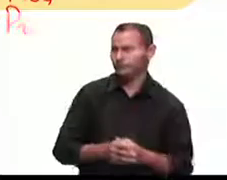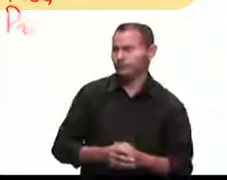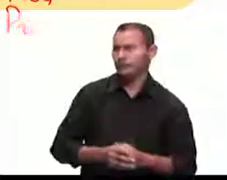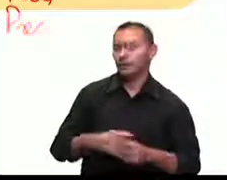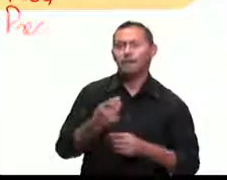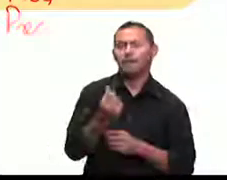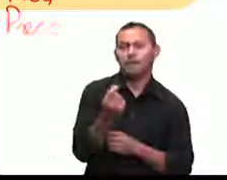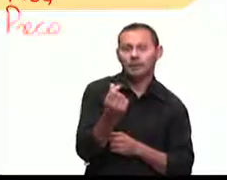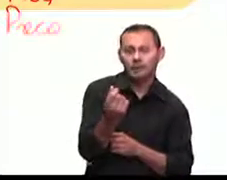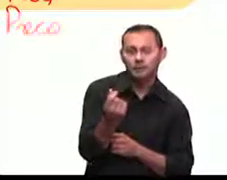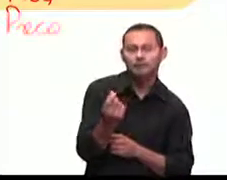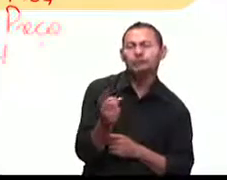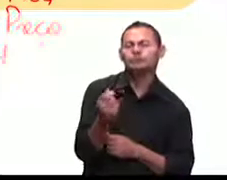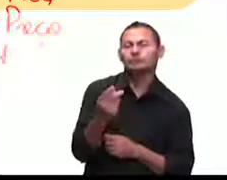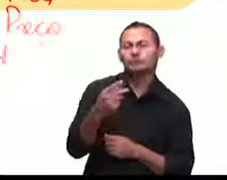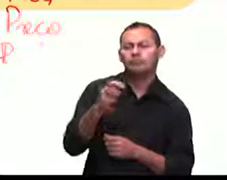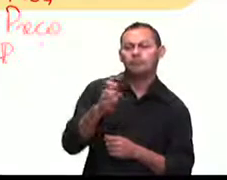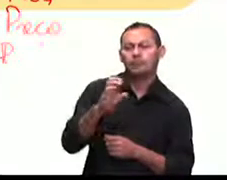preço,